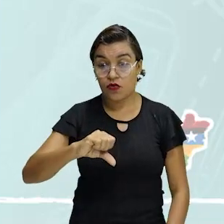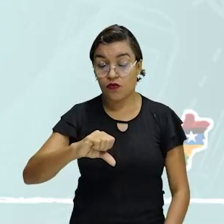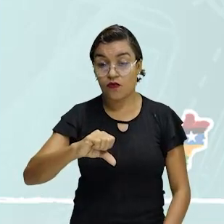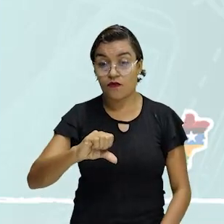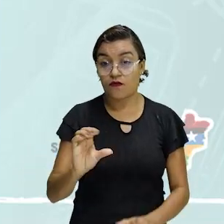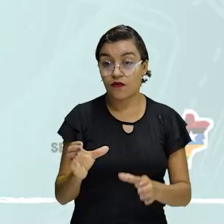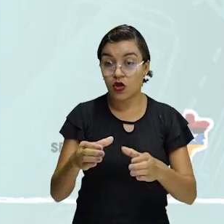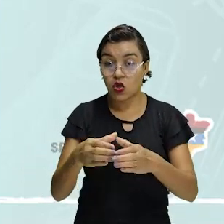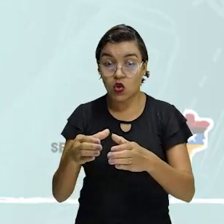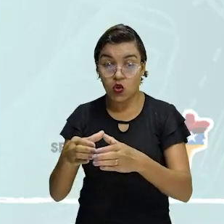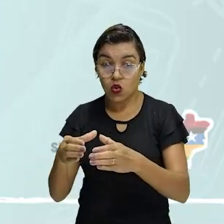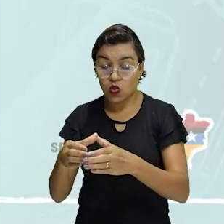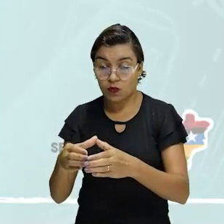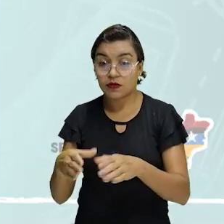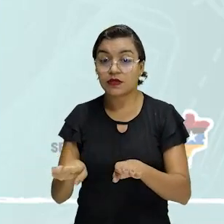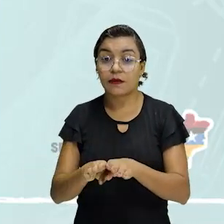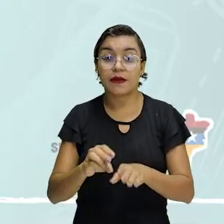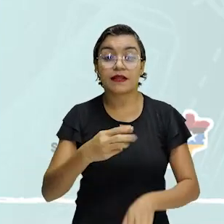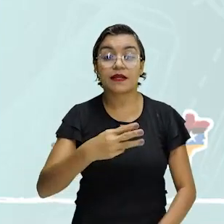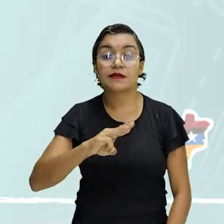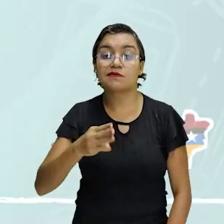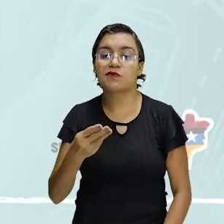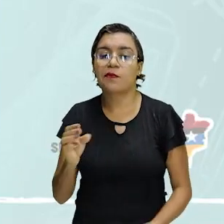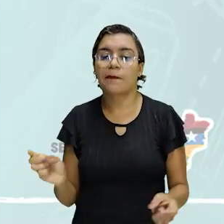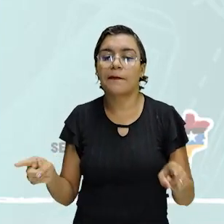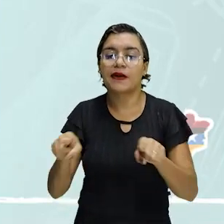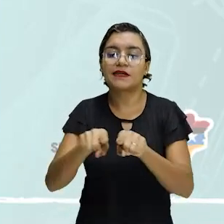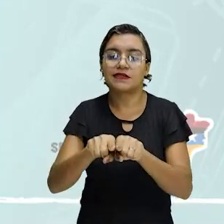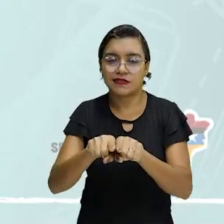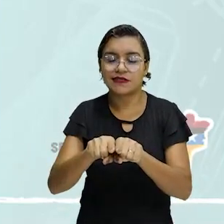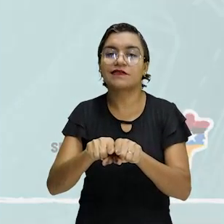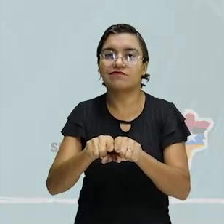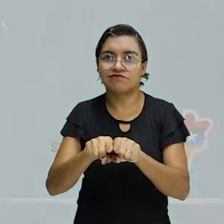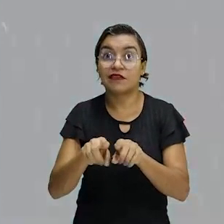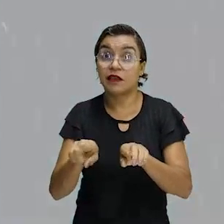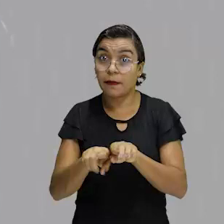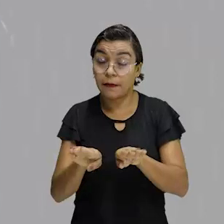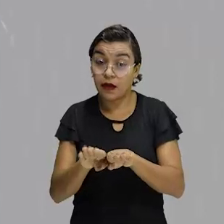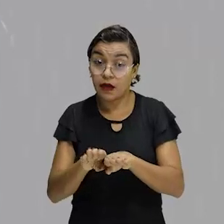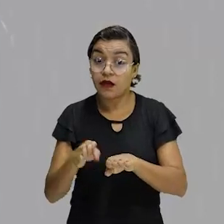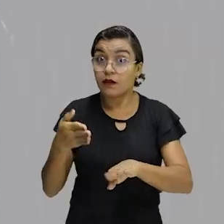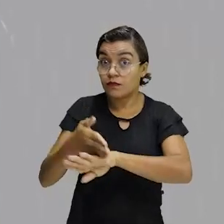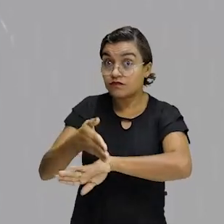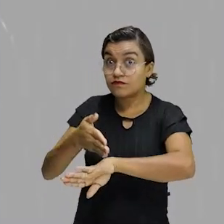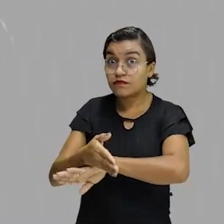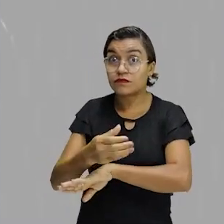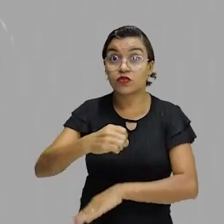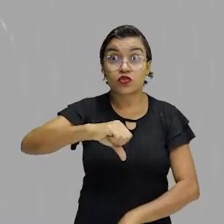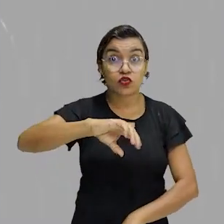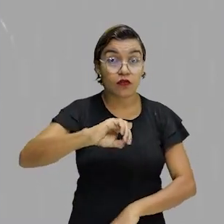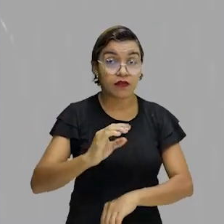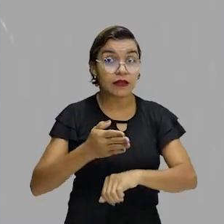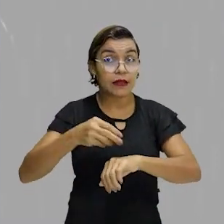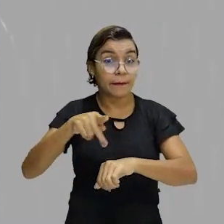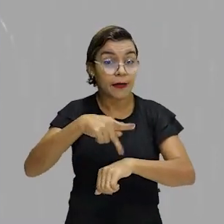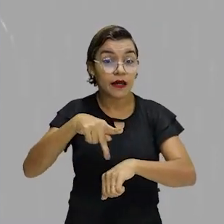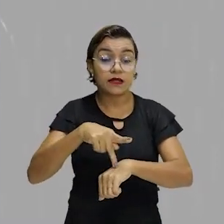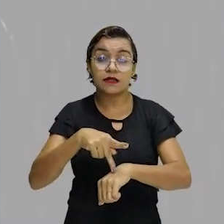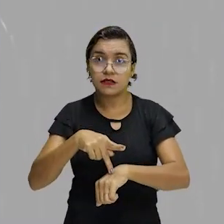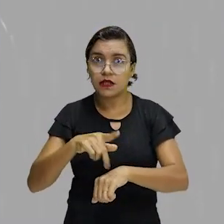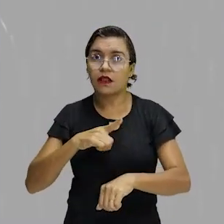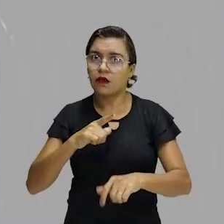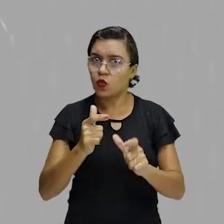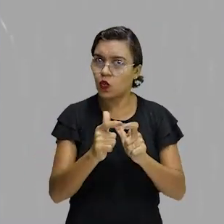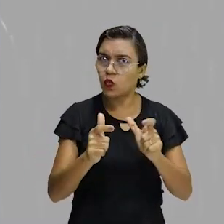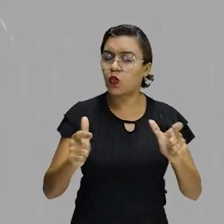de 3.000 parceiros, que atuam em mais de 90 países. Então existe um alcance muito gigantesco, né? Mais